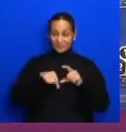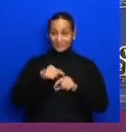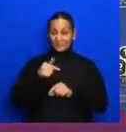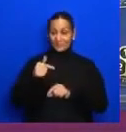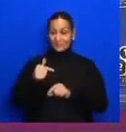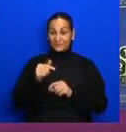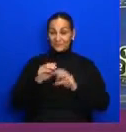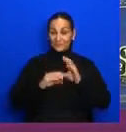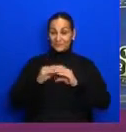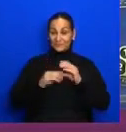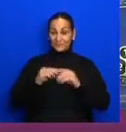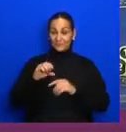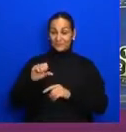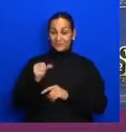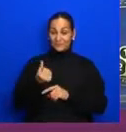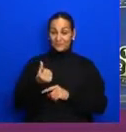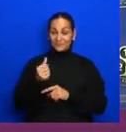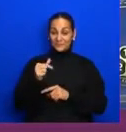no concurso